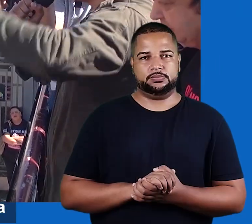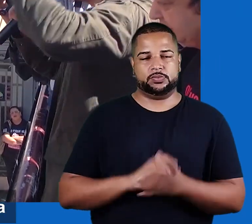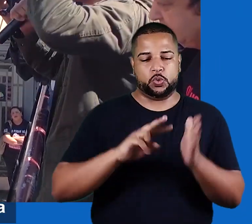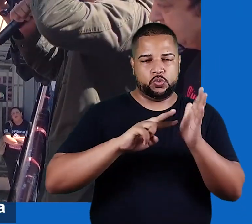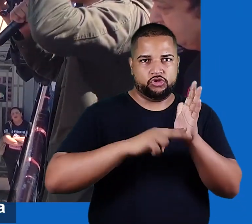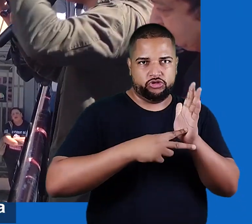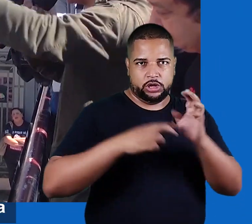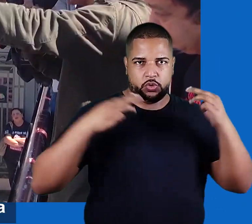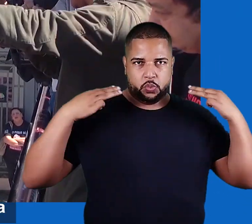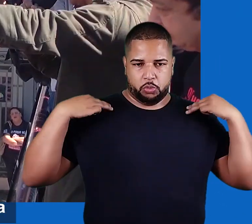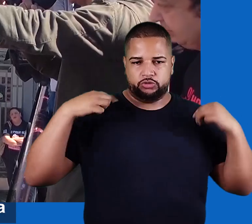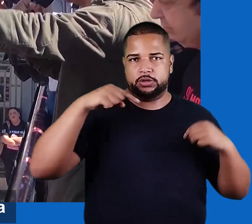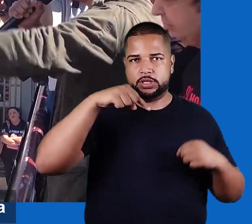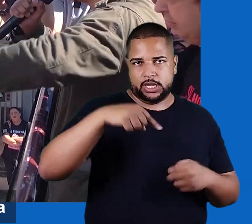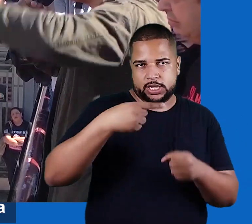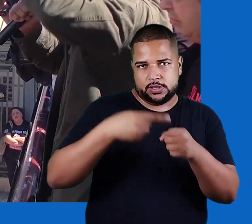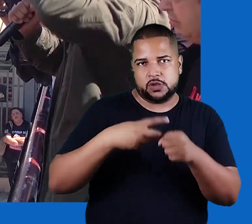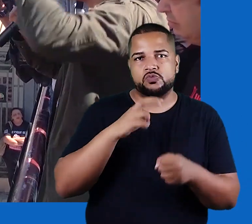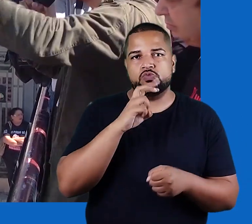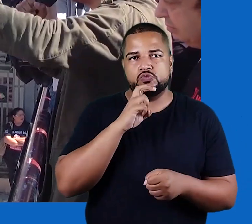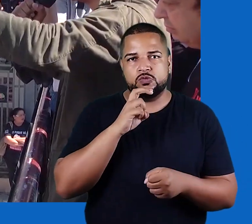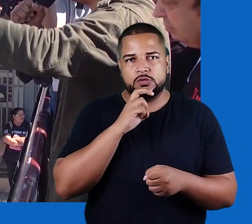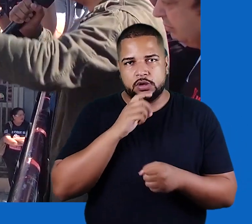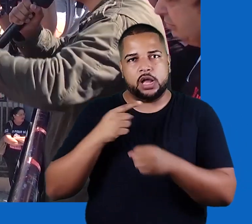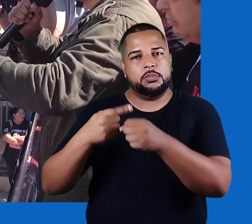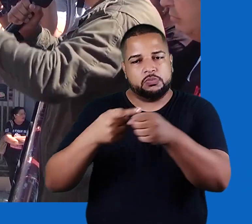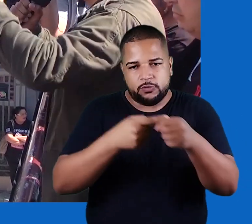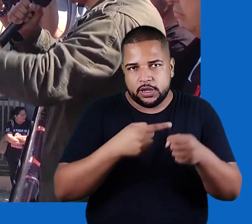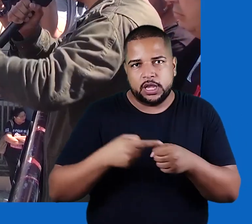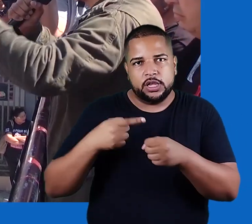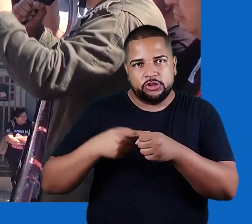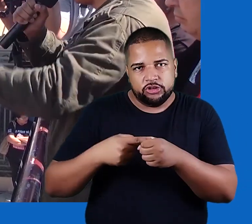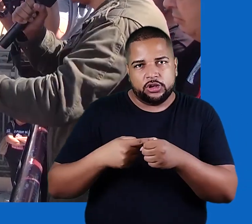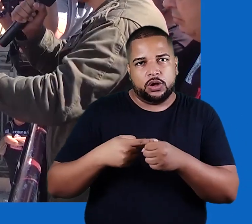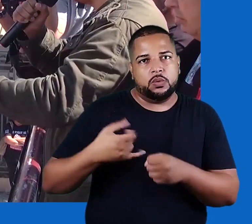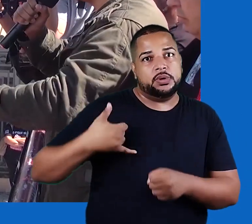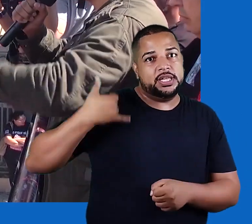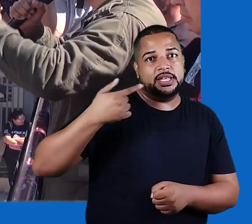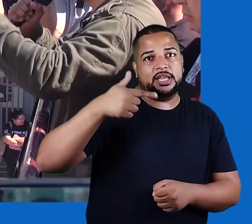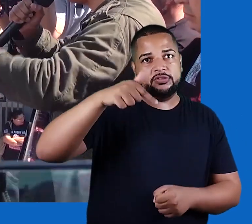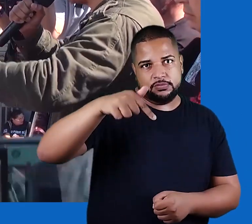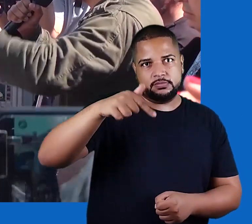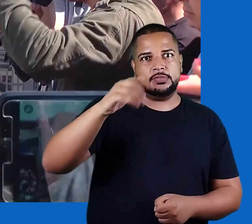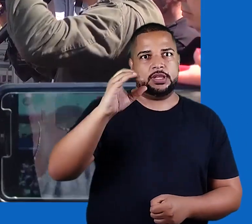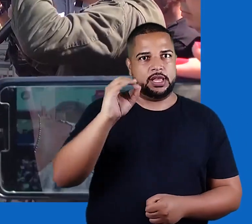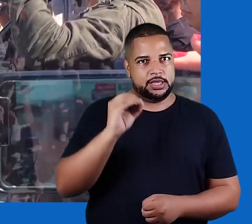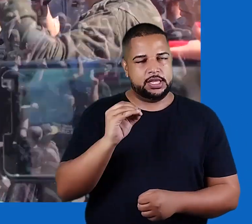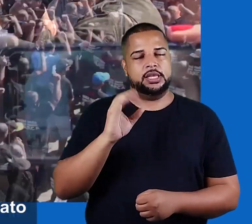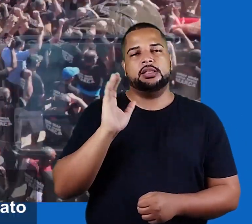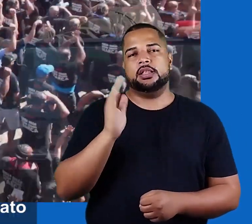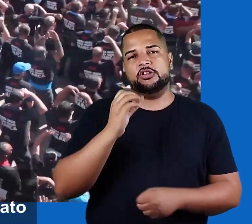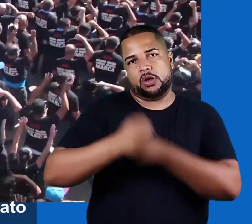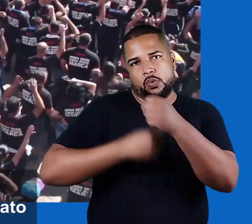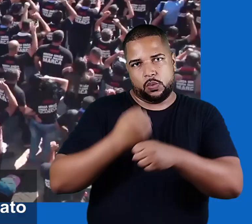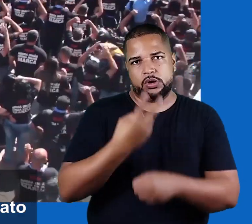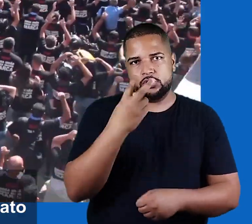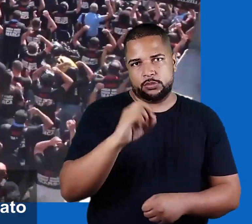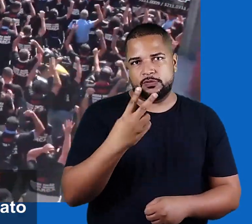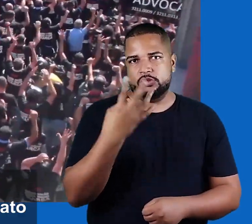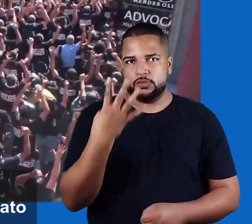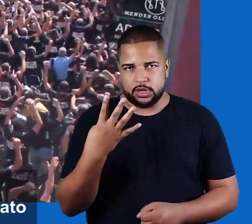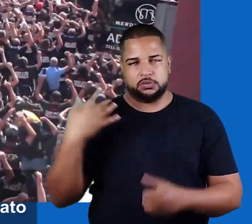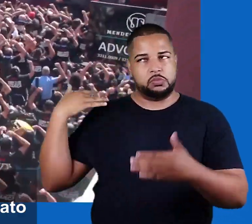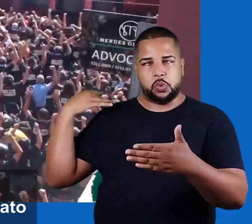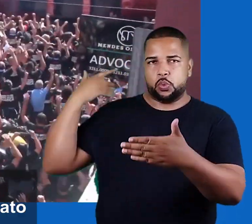O Sindicato dos Rodoviários de Sorocaba e região completa 70 anos em 2024. Esse tempo